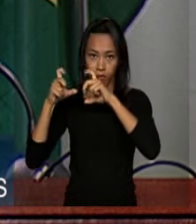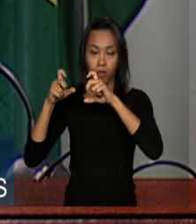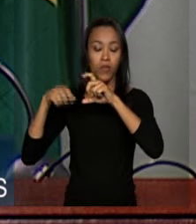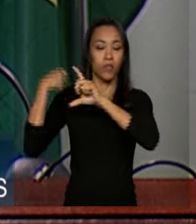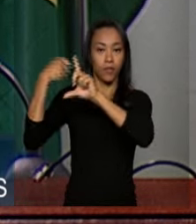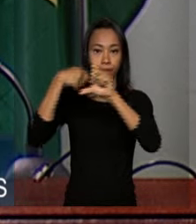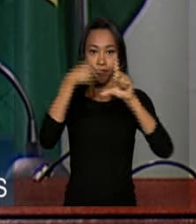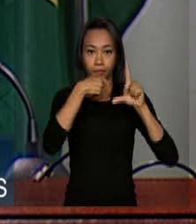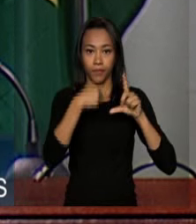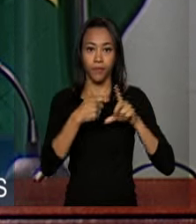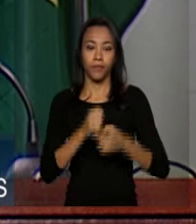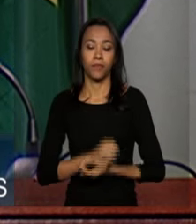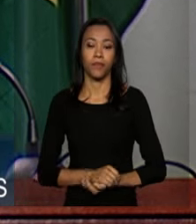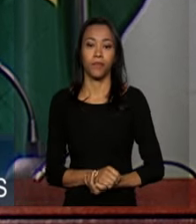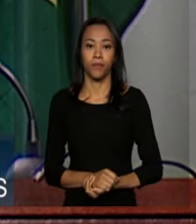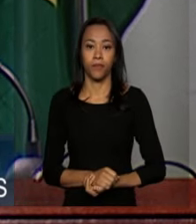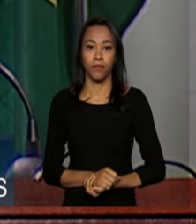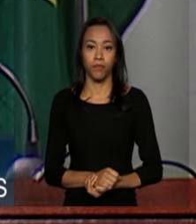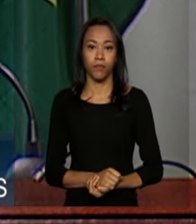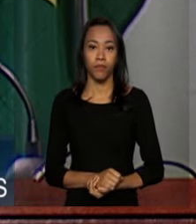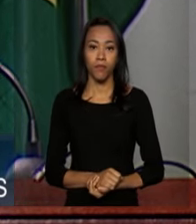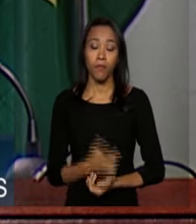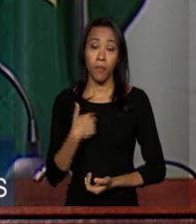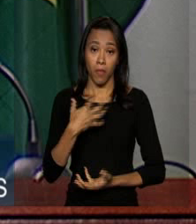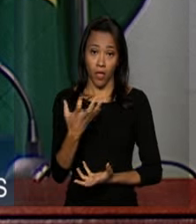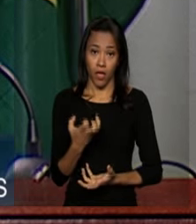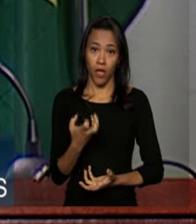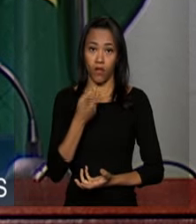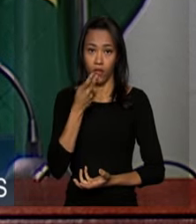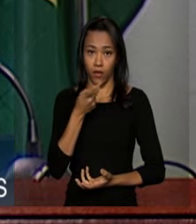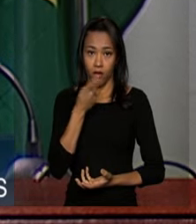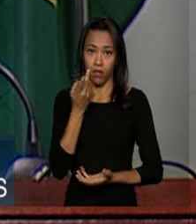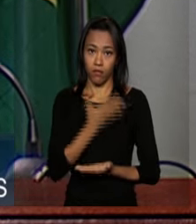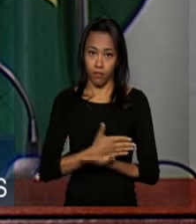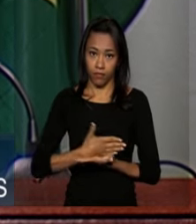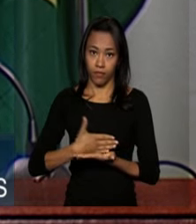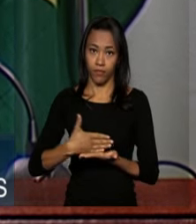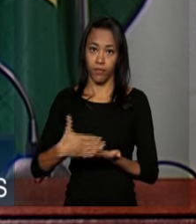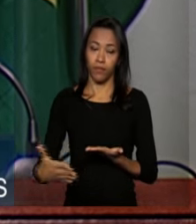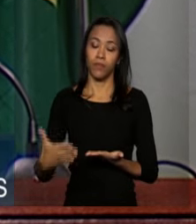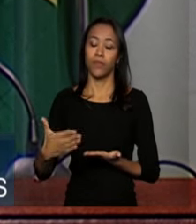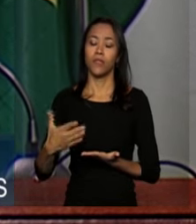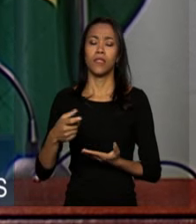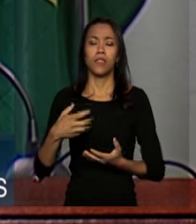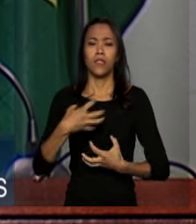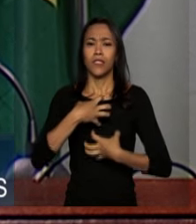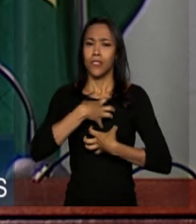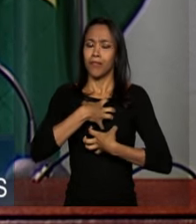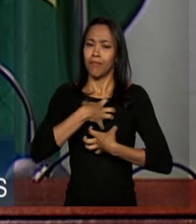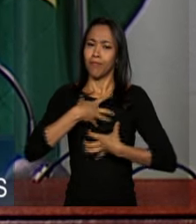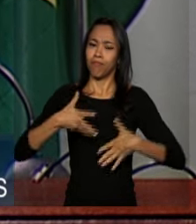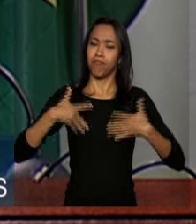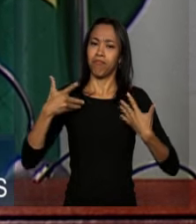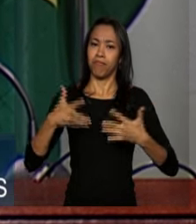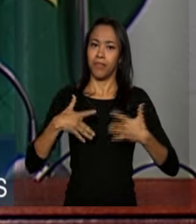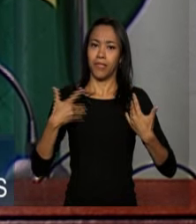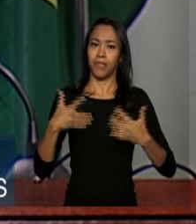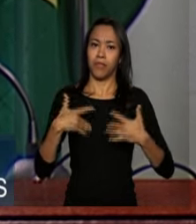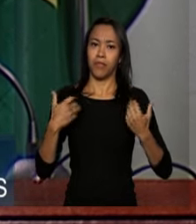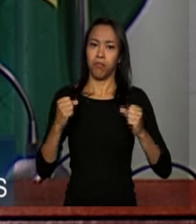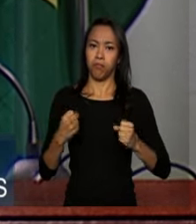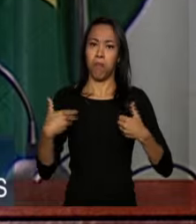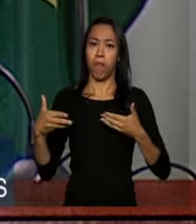e cinegrafistas. Quero inicialmente expressar minha grande satisfação em poder